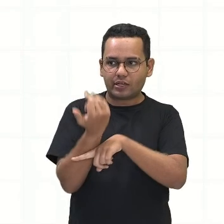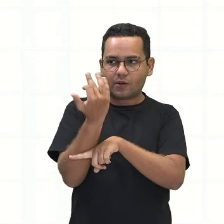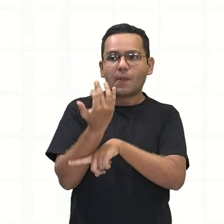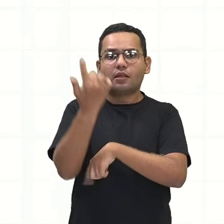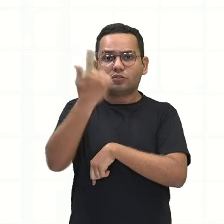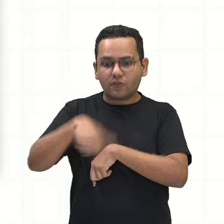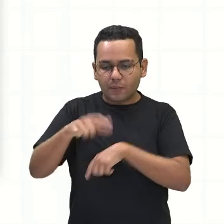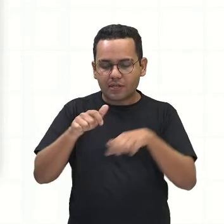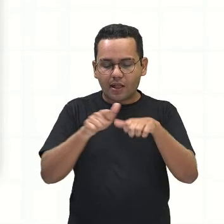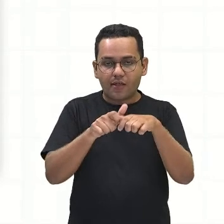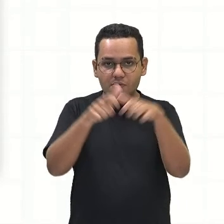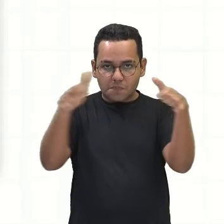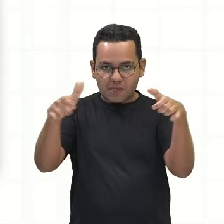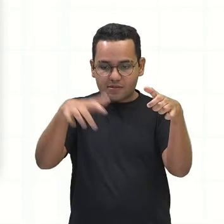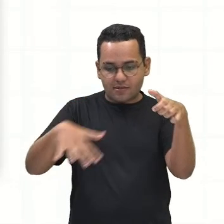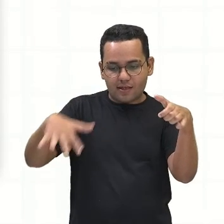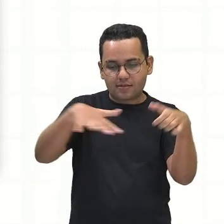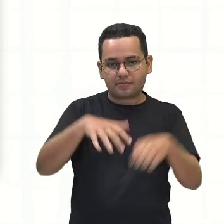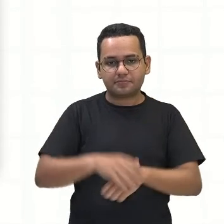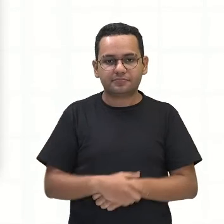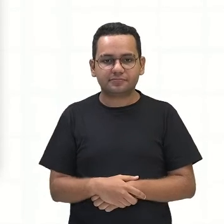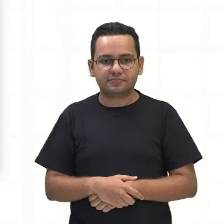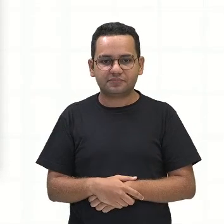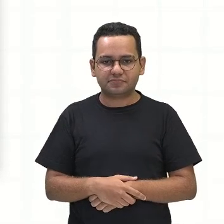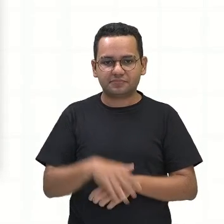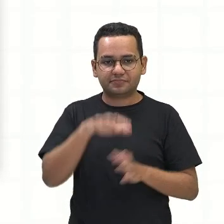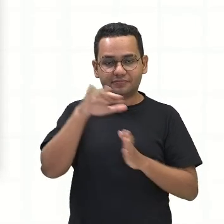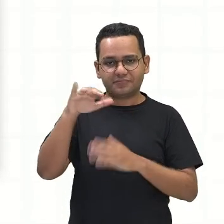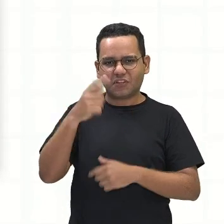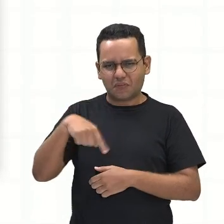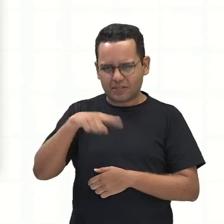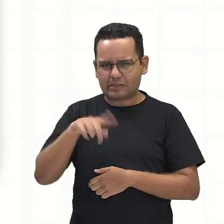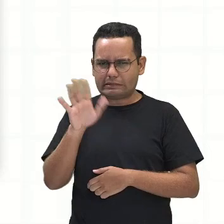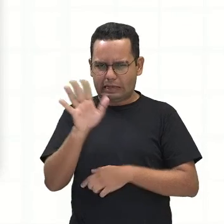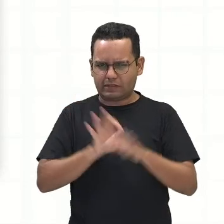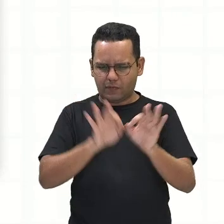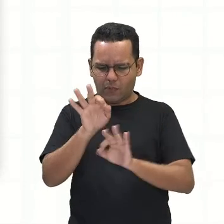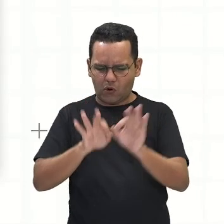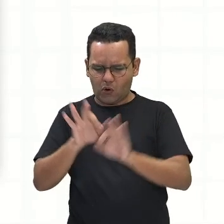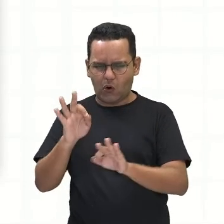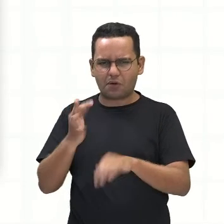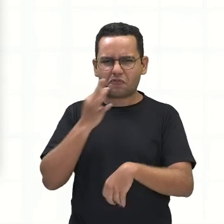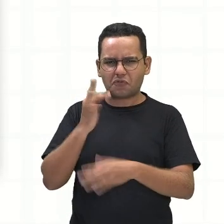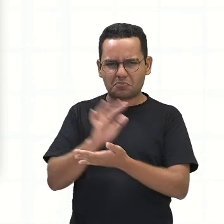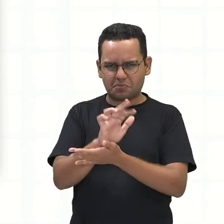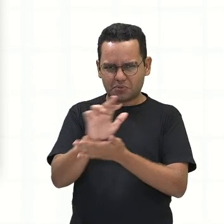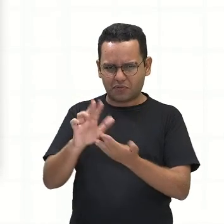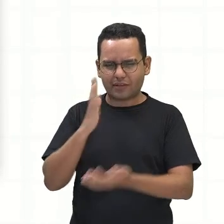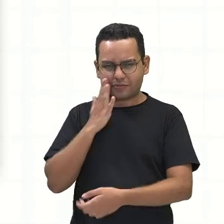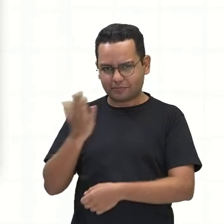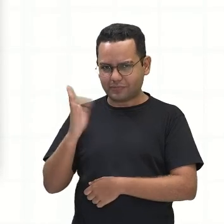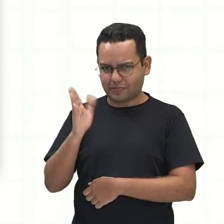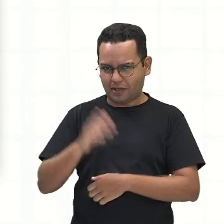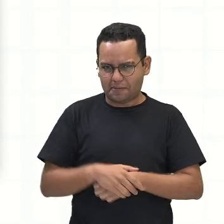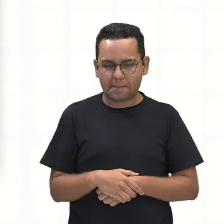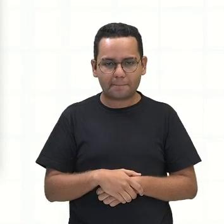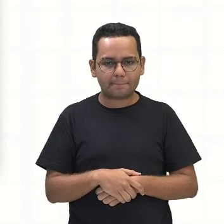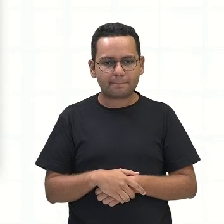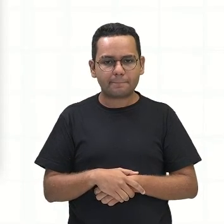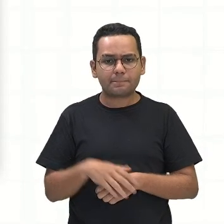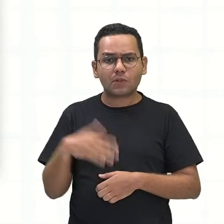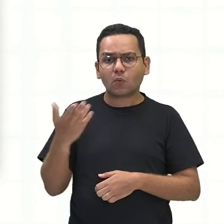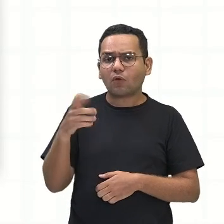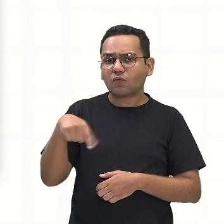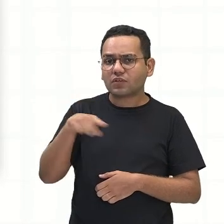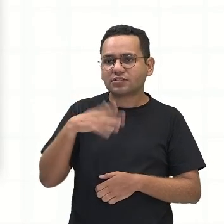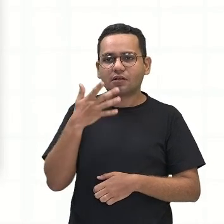E nós temos agora aí, quem já teve uma mesa bonita, assim, com vários frutos, qual destes frutos você gosta aí no seu dia